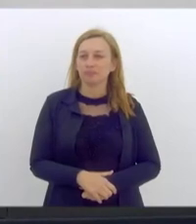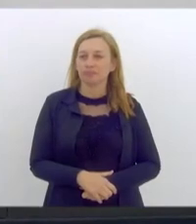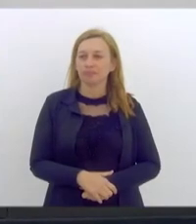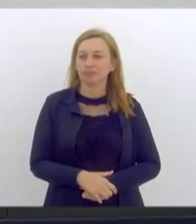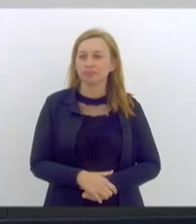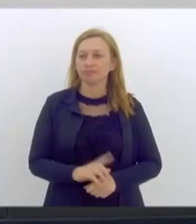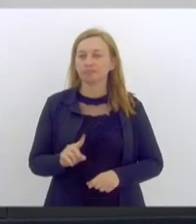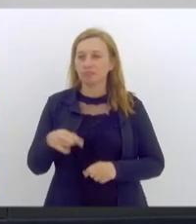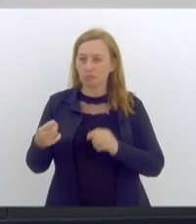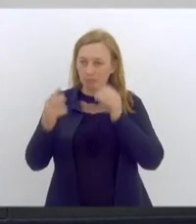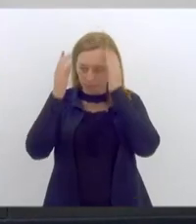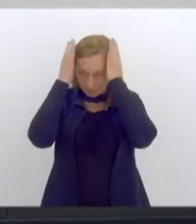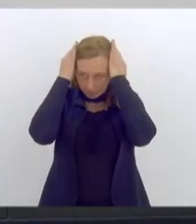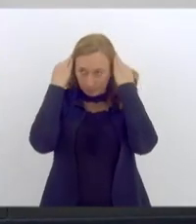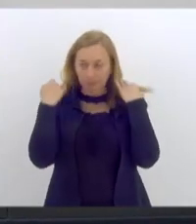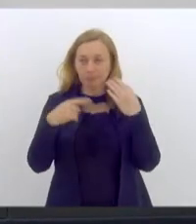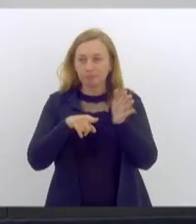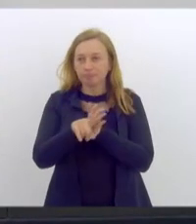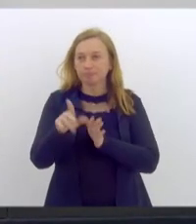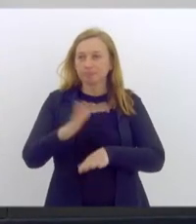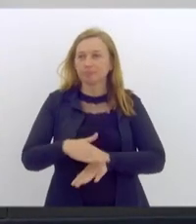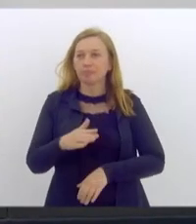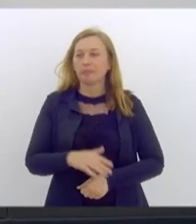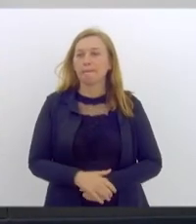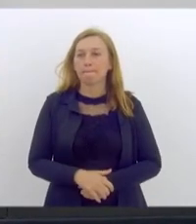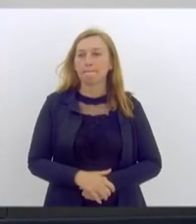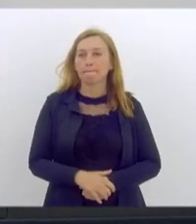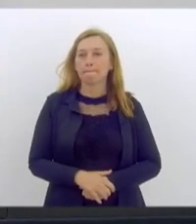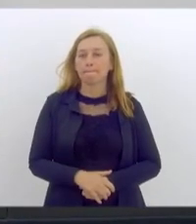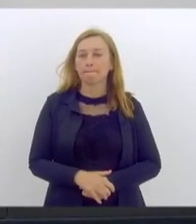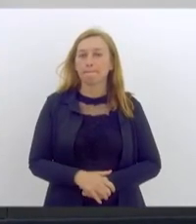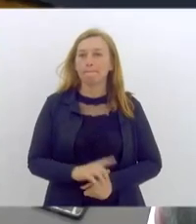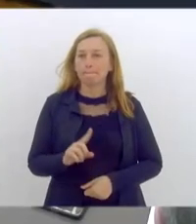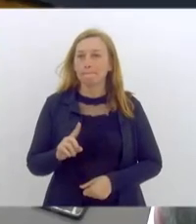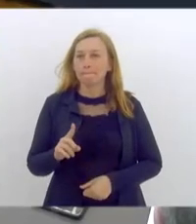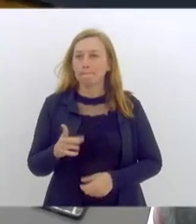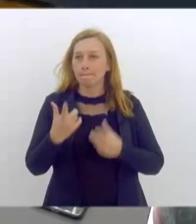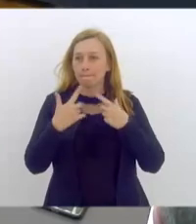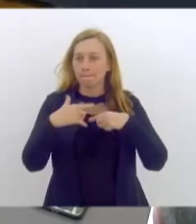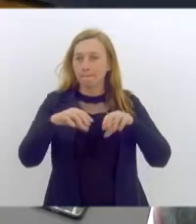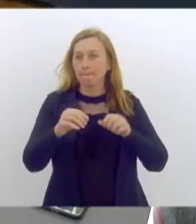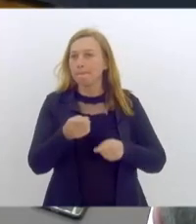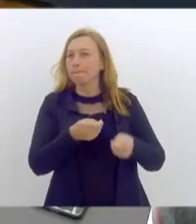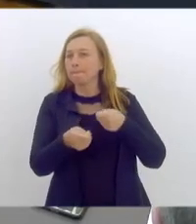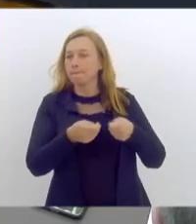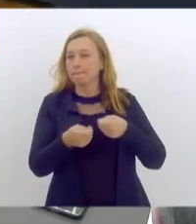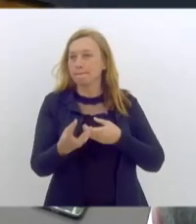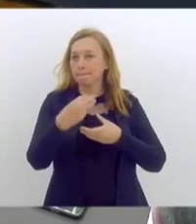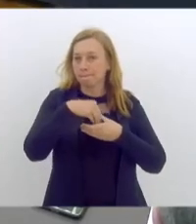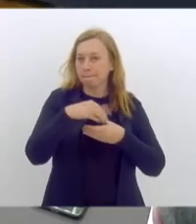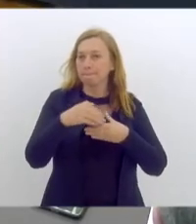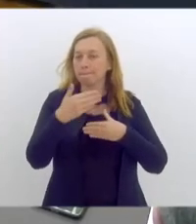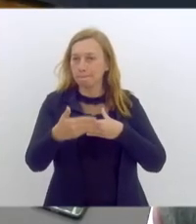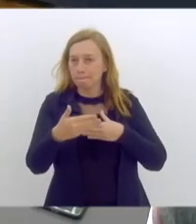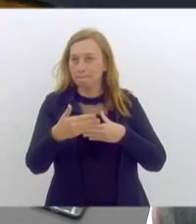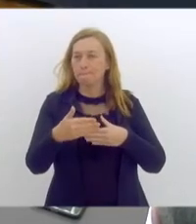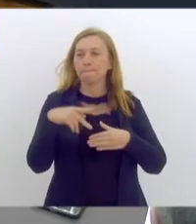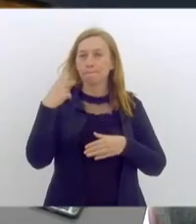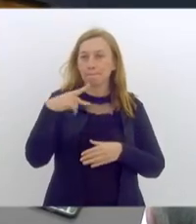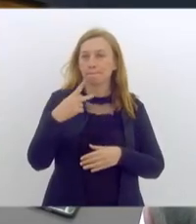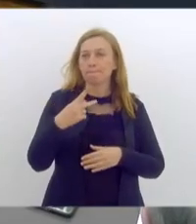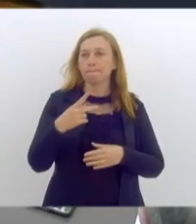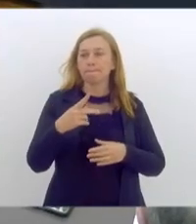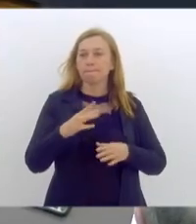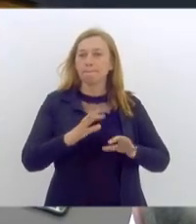Mas alguma questão mas talvez Decor da mesma linguagem de controle externo né titularidade de controle de Fernando Parlamento